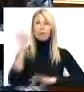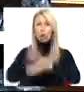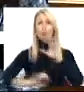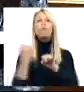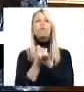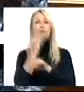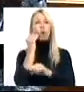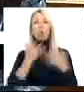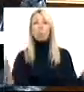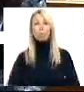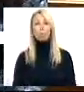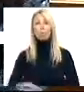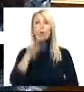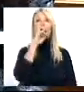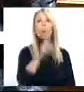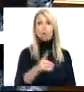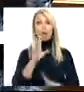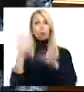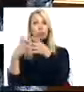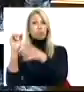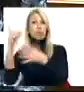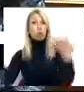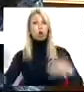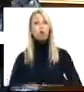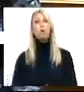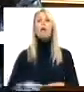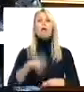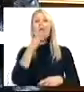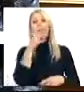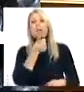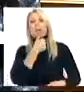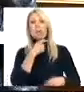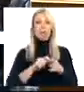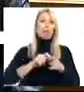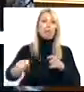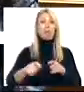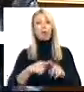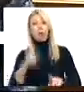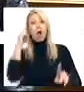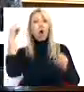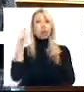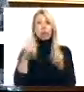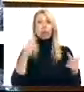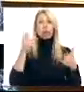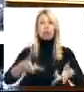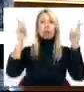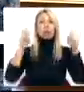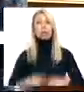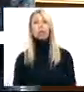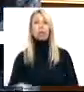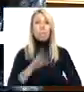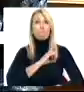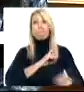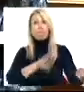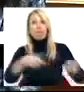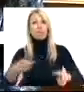assim. A Alemanha e o Diretório decidem, definem metas, objetivos de liberalização, de privatização, do que